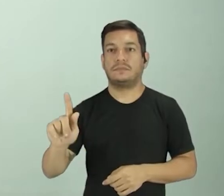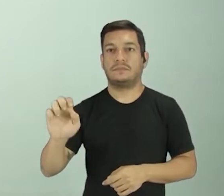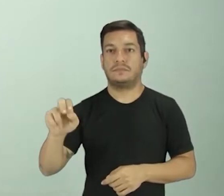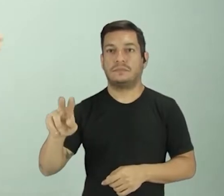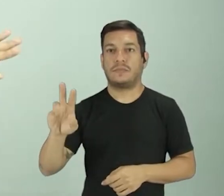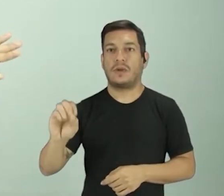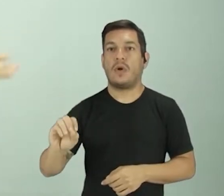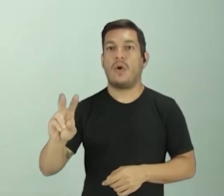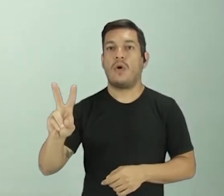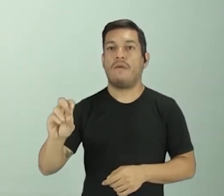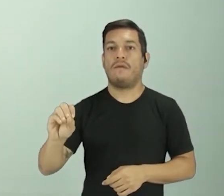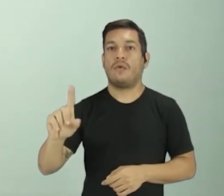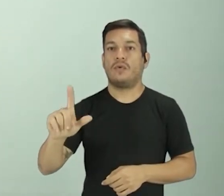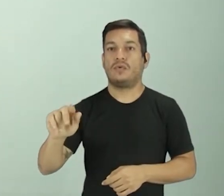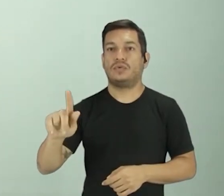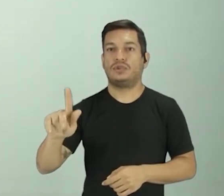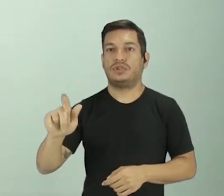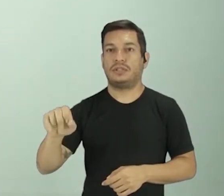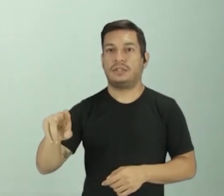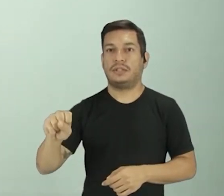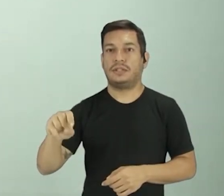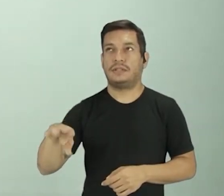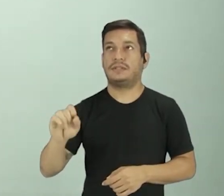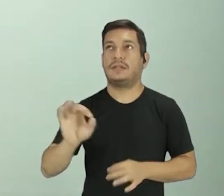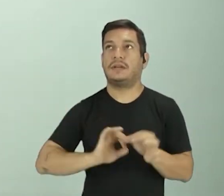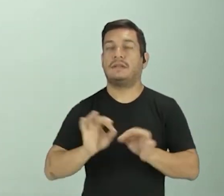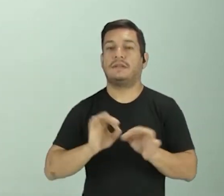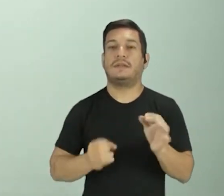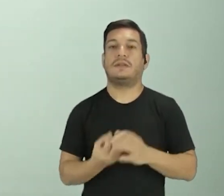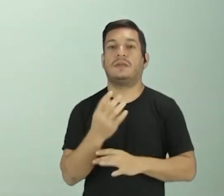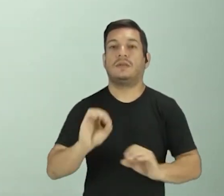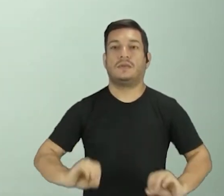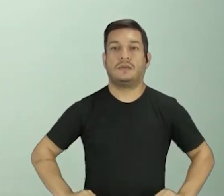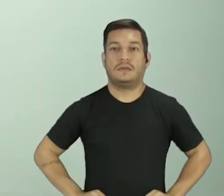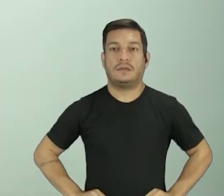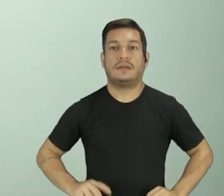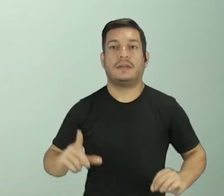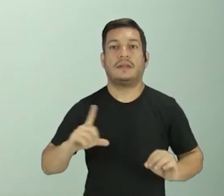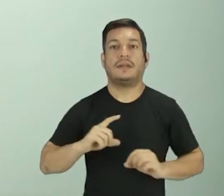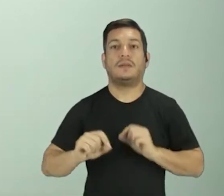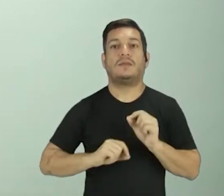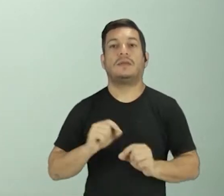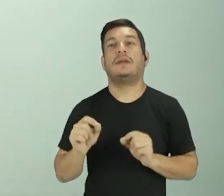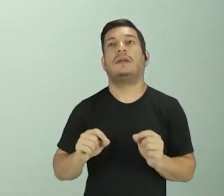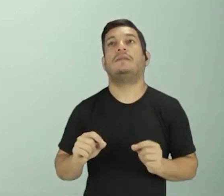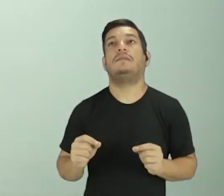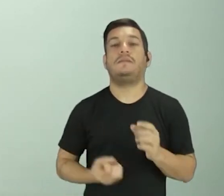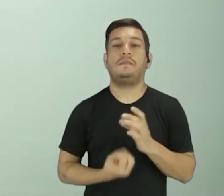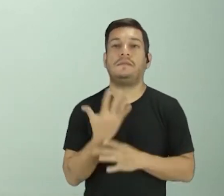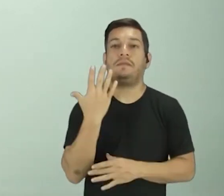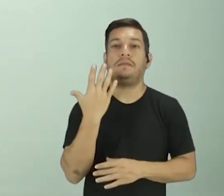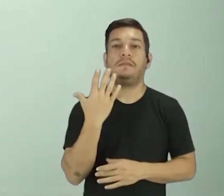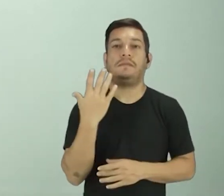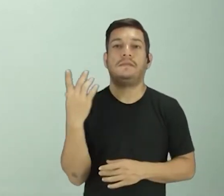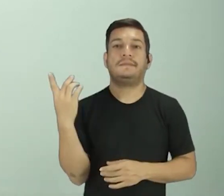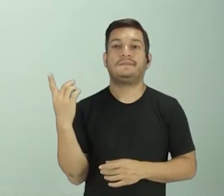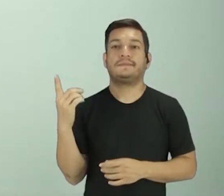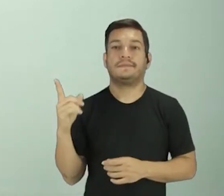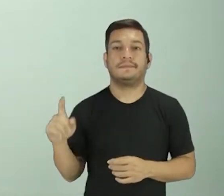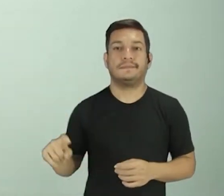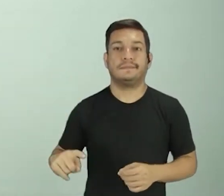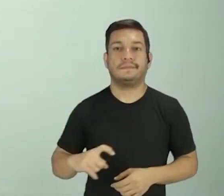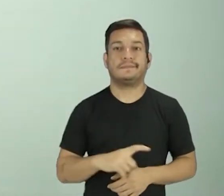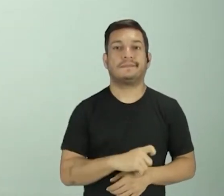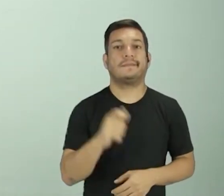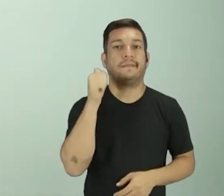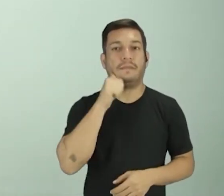ou ovulogênese, que é a formação dos oócitos que vão dar origem aos gametas